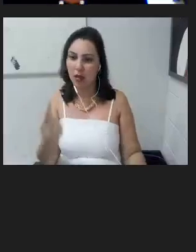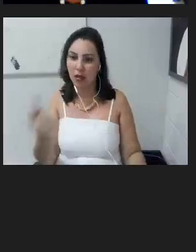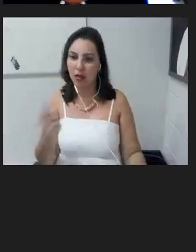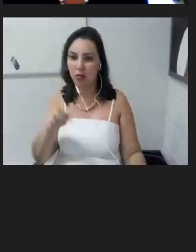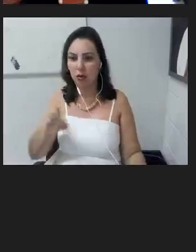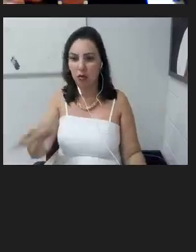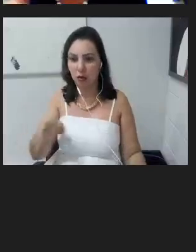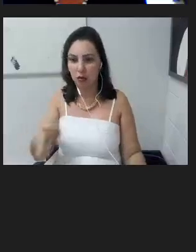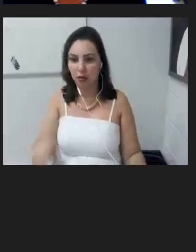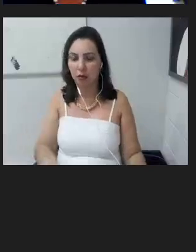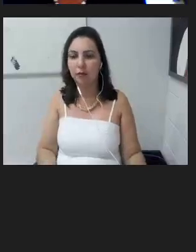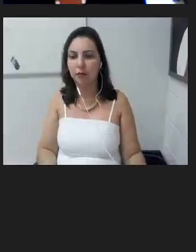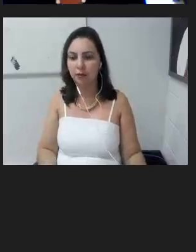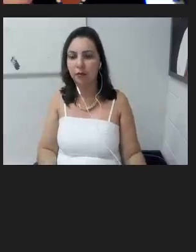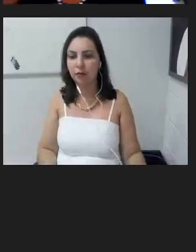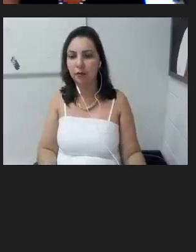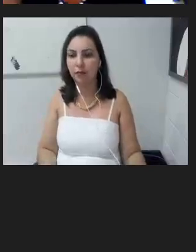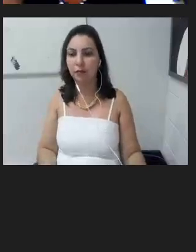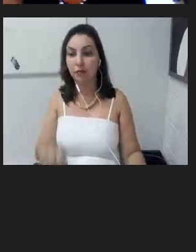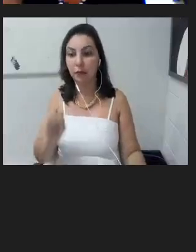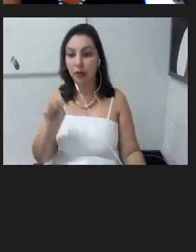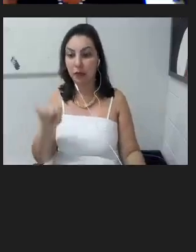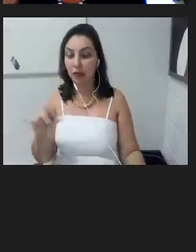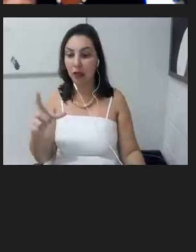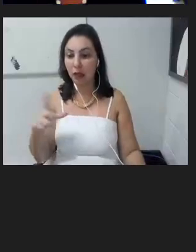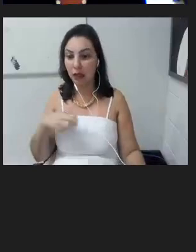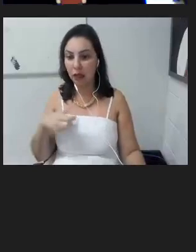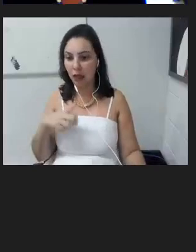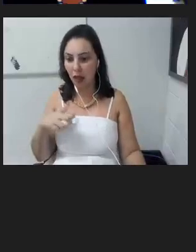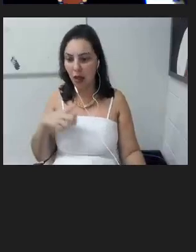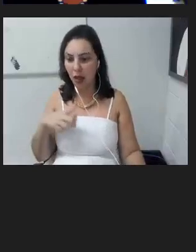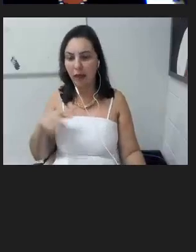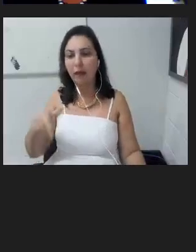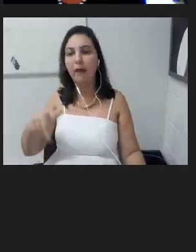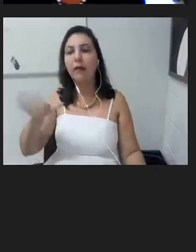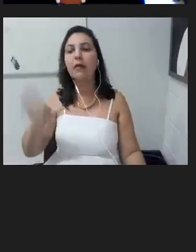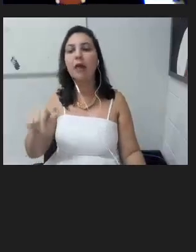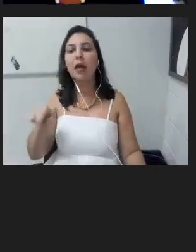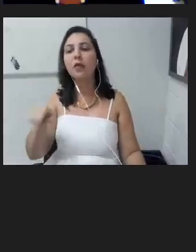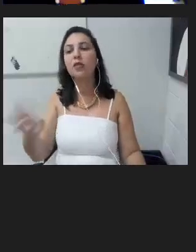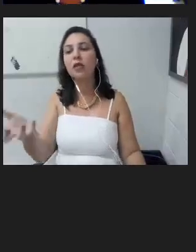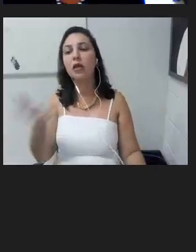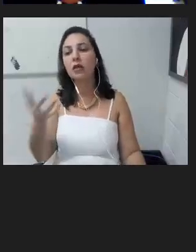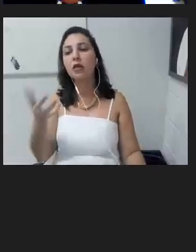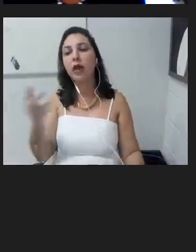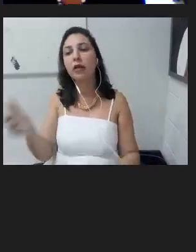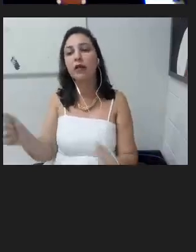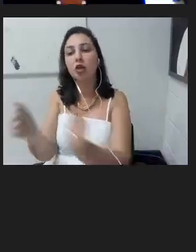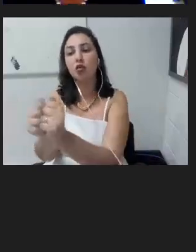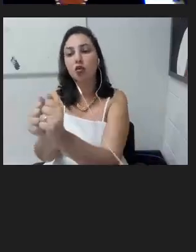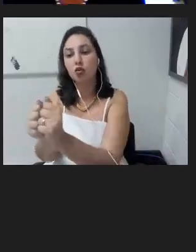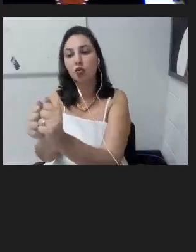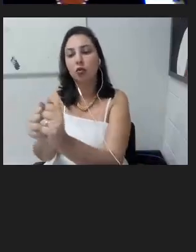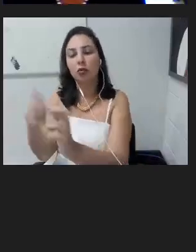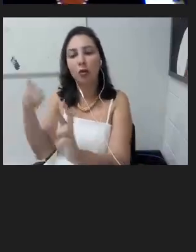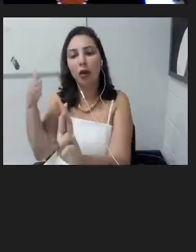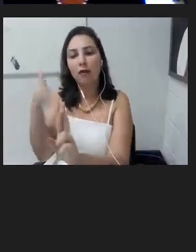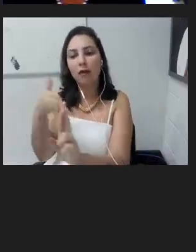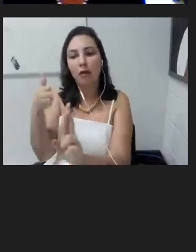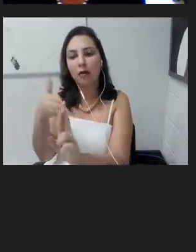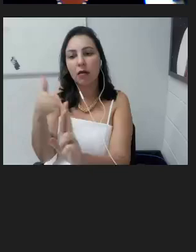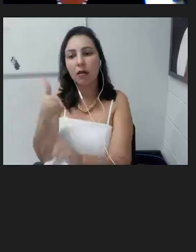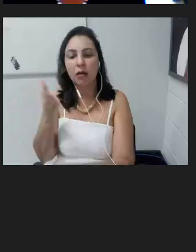E se houver espaço, perguntar quem você gostaria que ficasse como referência para